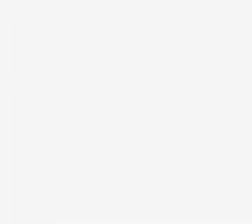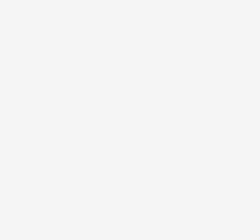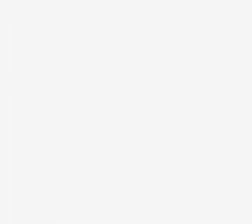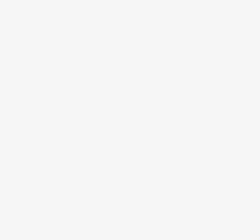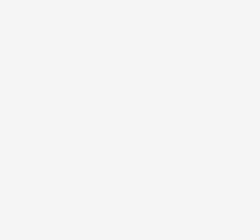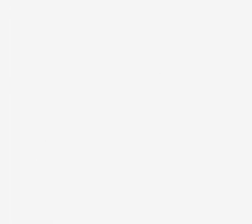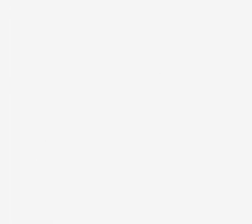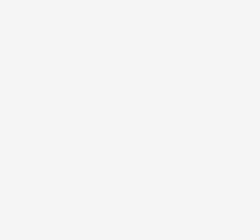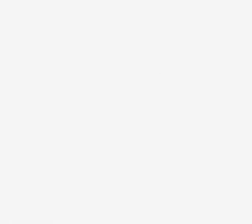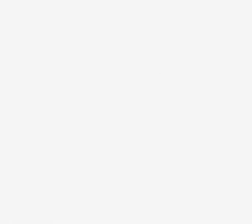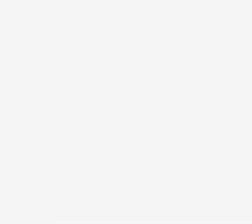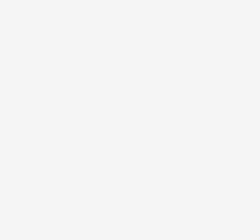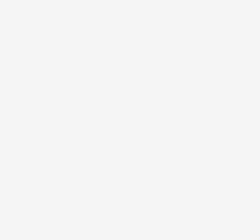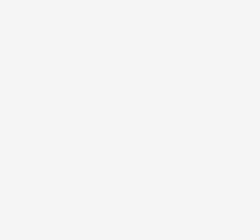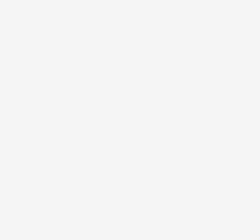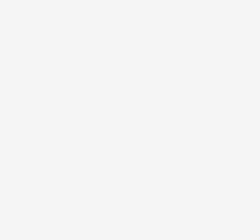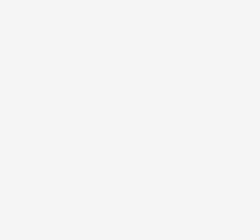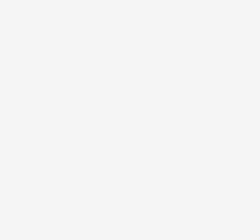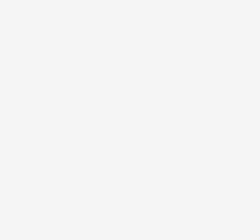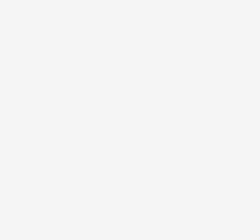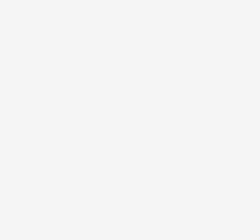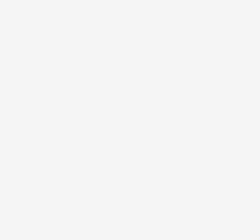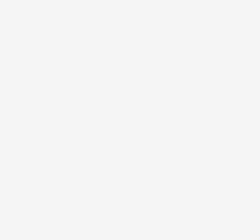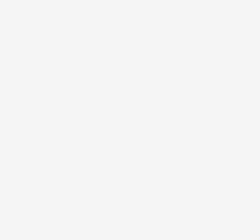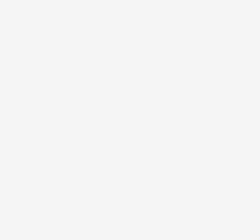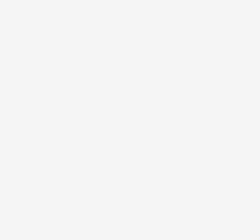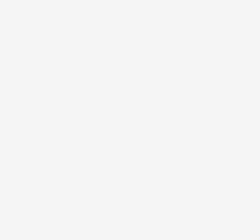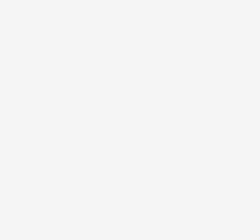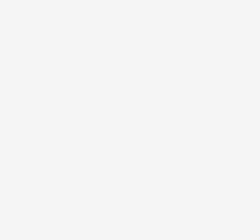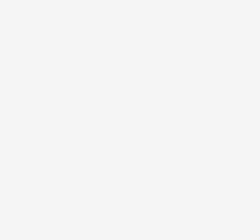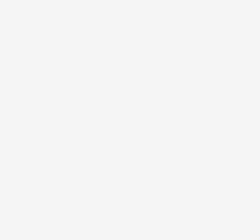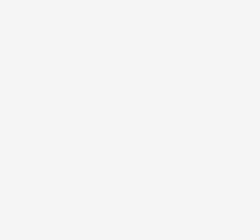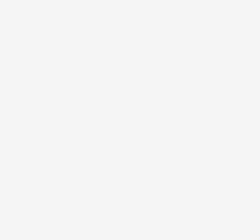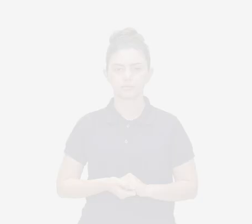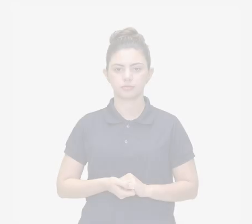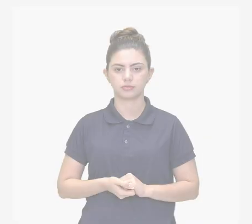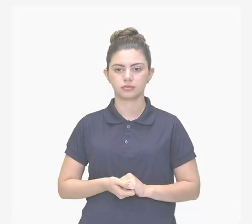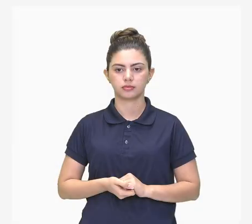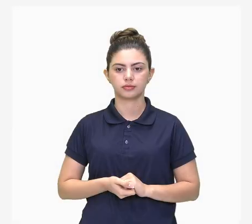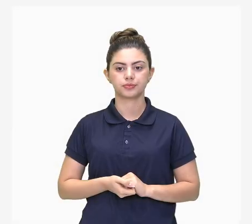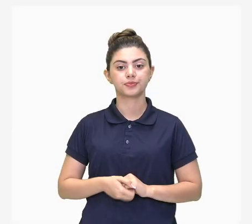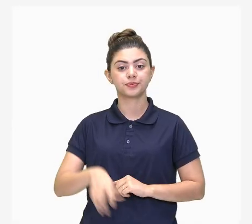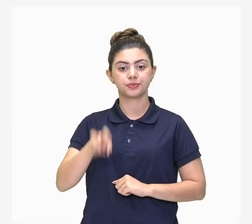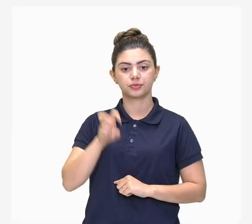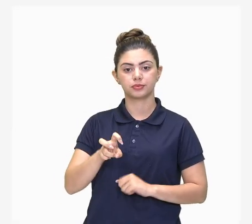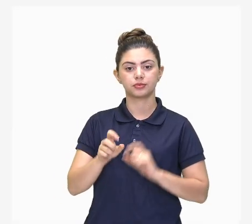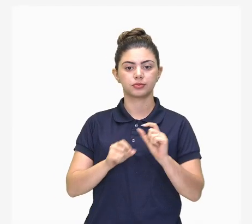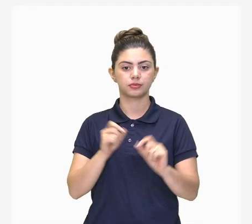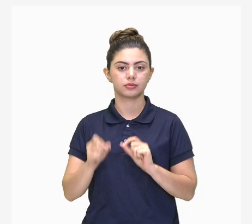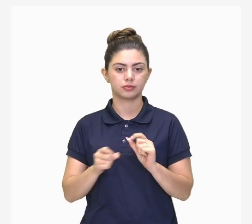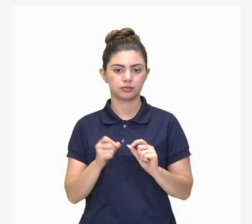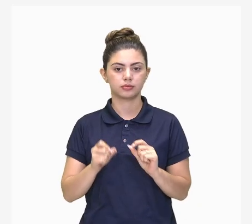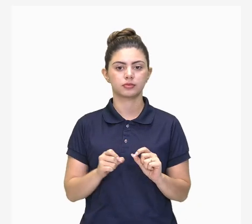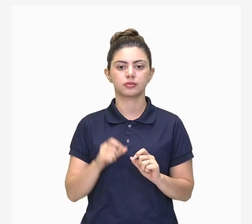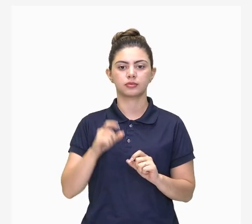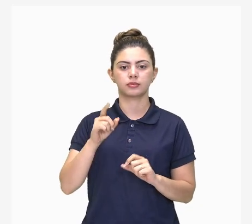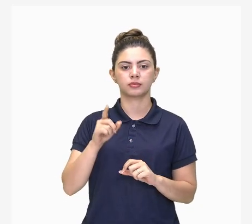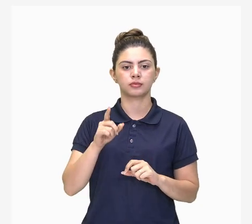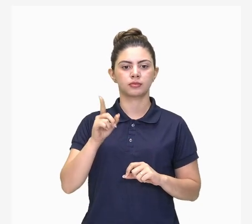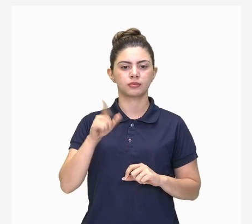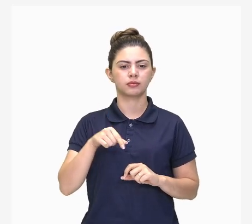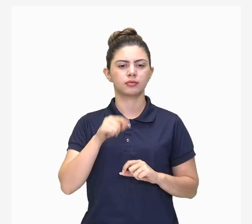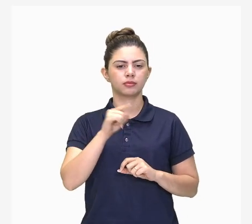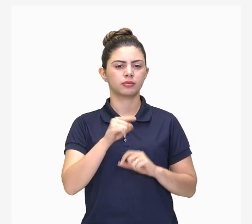o 5. A castanheira é uma árvore muito alta. Então, aqui traz uma definição